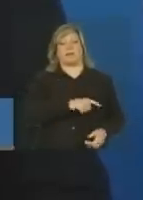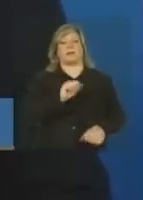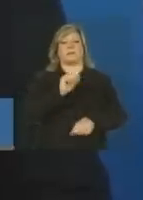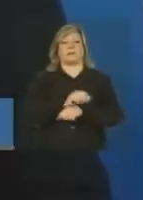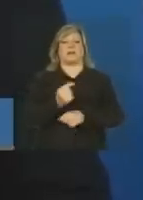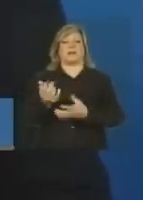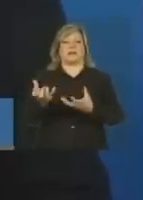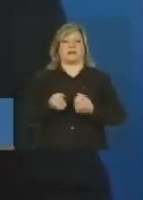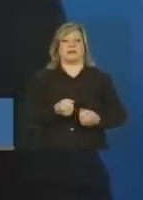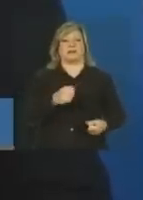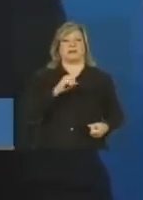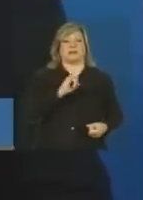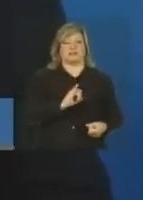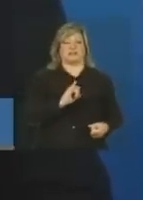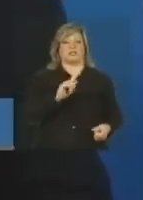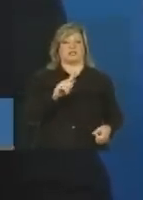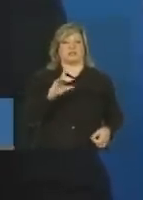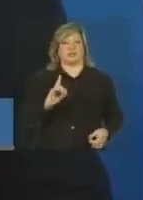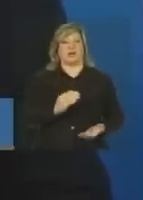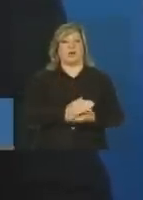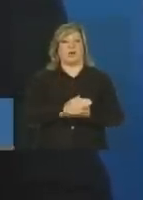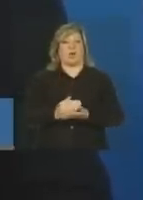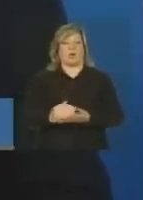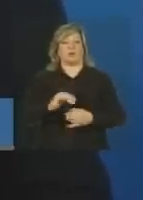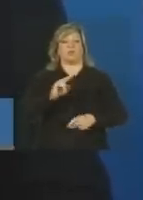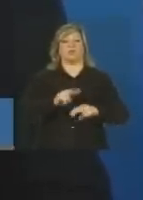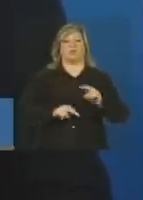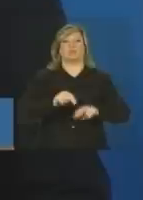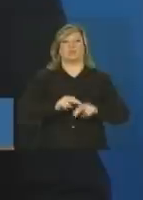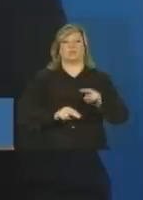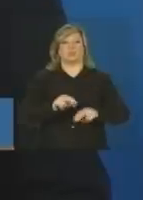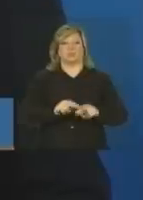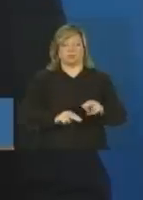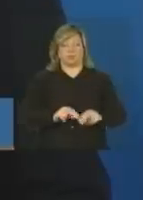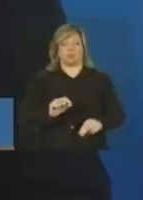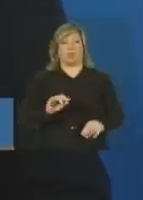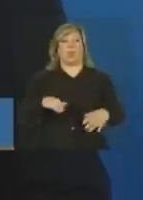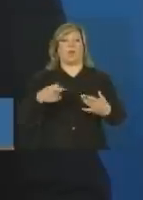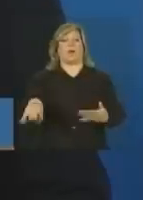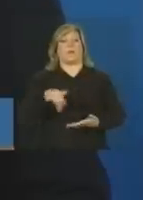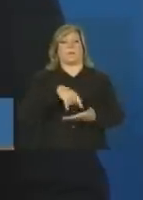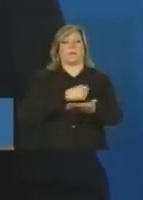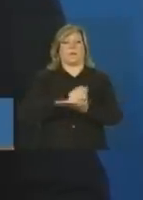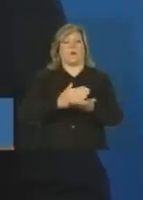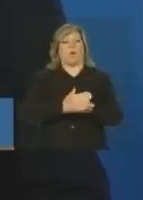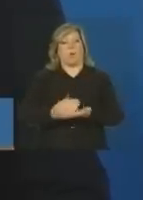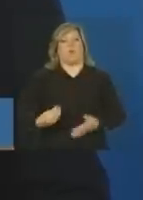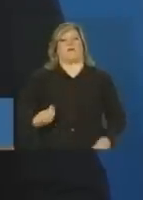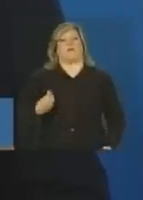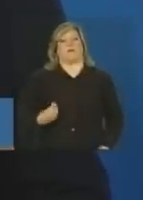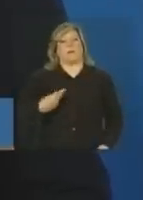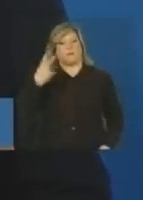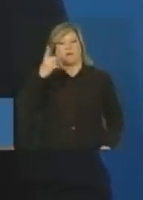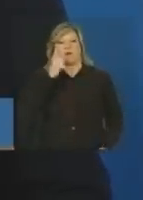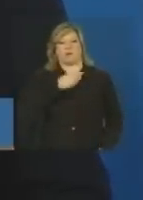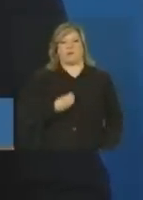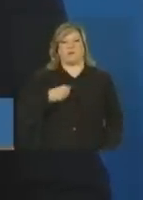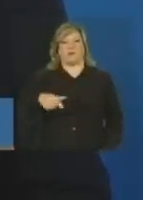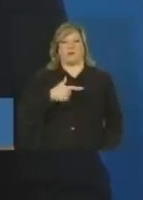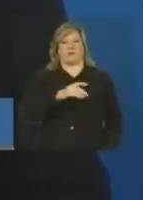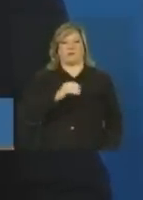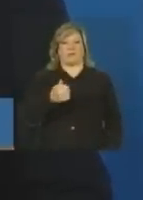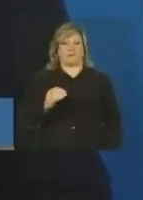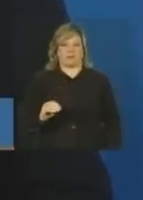o IGD, tá? A partir do mês de junho, que foi quando a portaria passou a vigorar para o exercício de